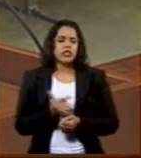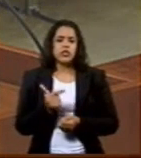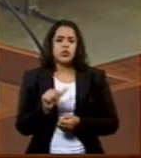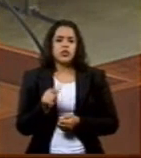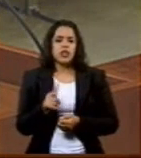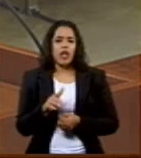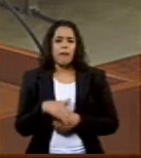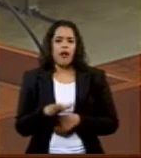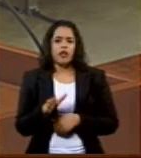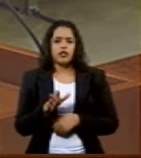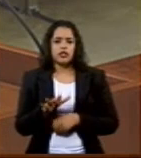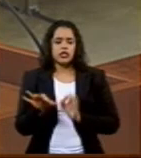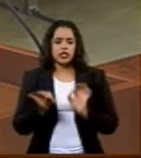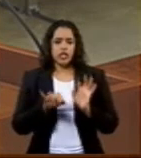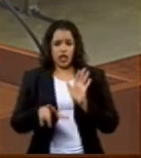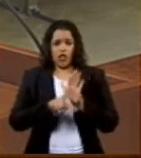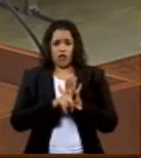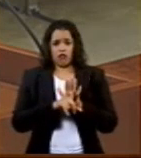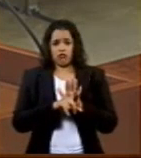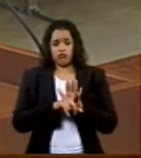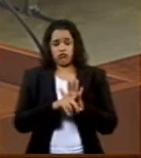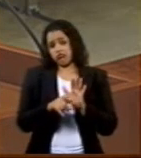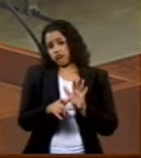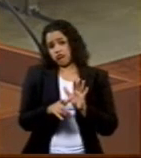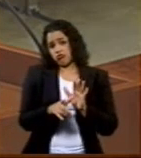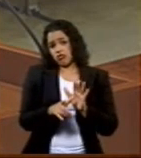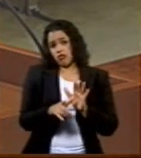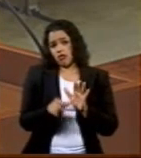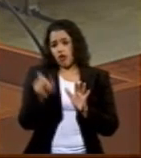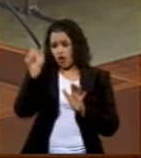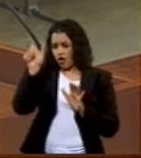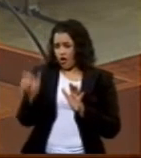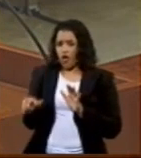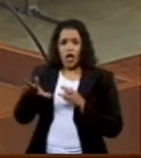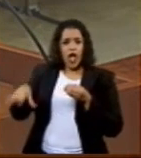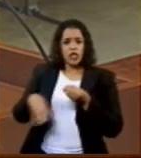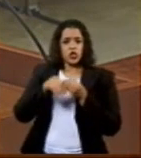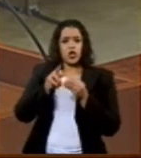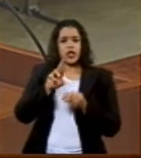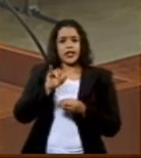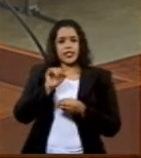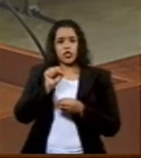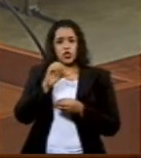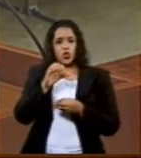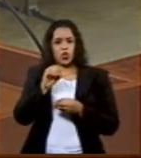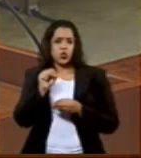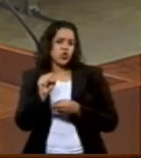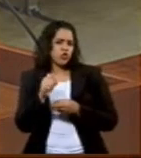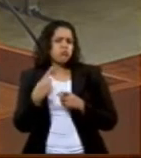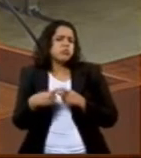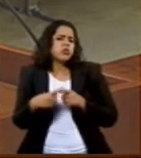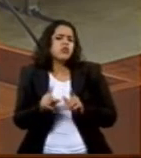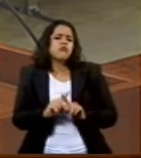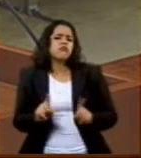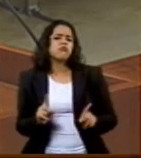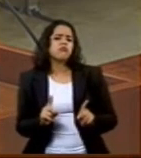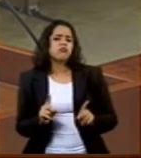existe mais no ordenamento jurídico a figura desse adicional de riscos. E por que não existe